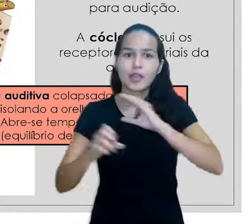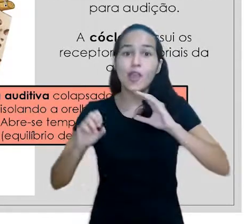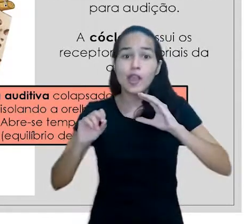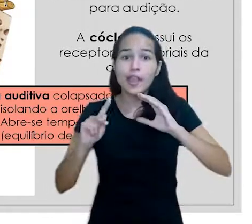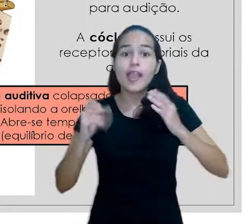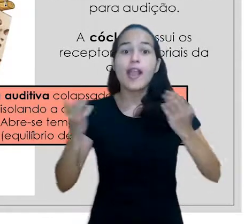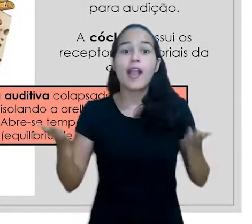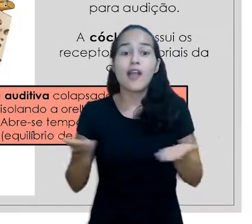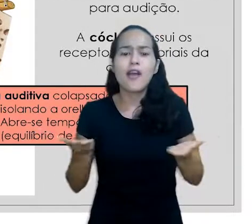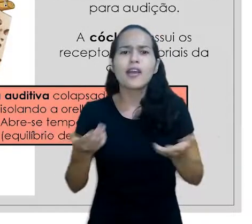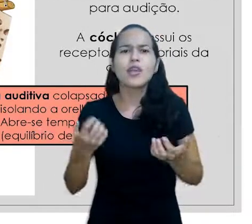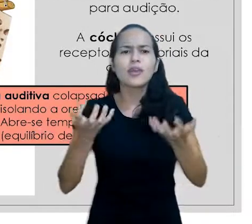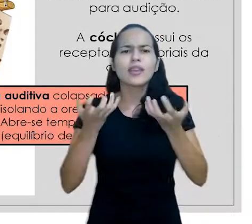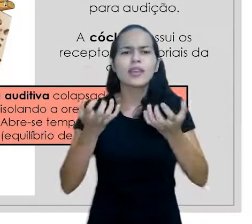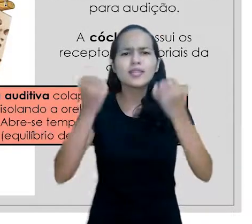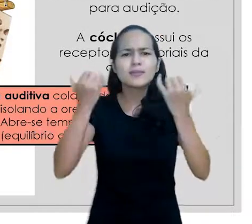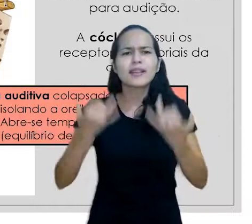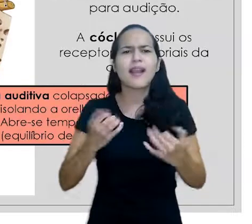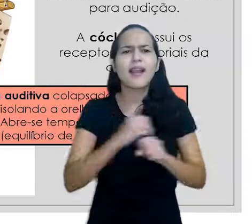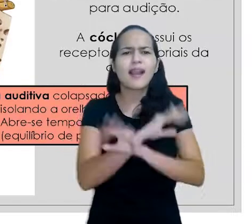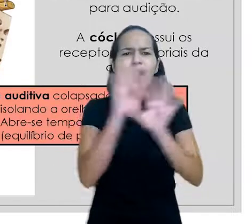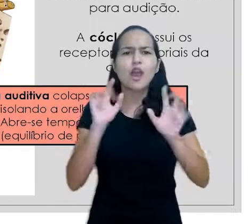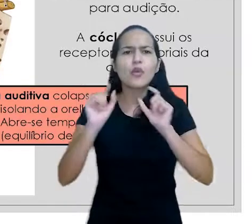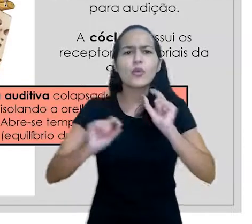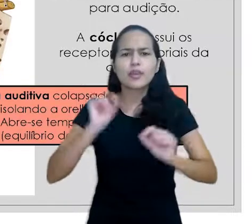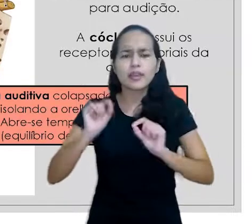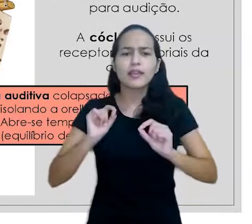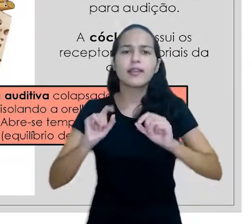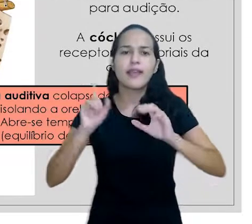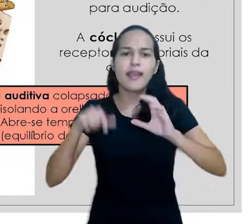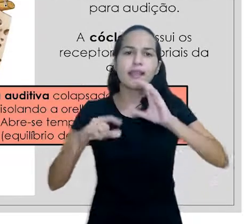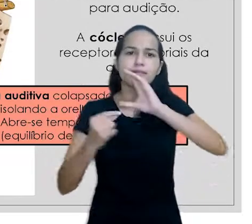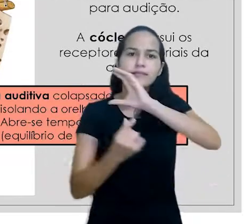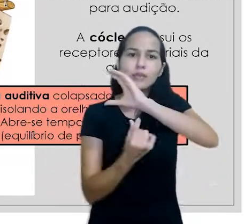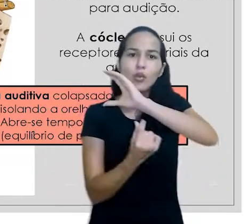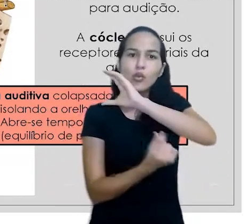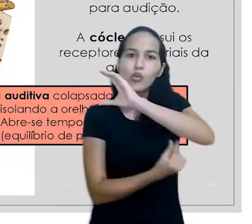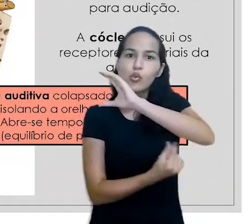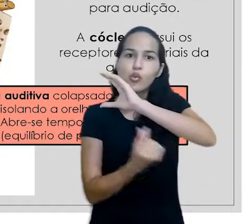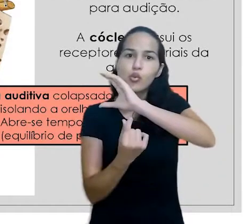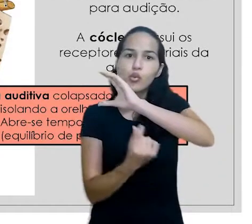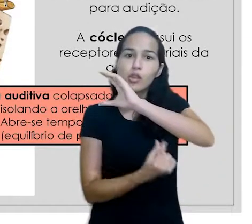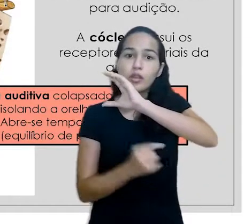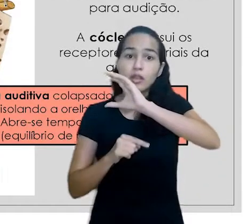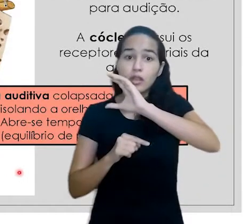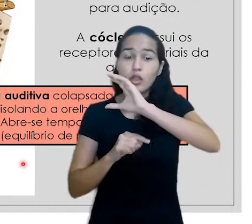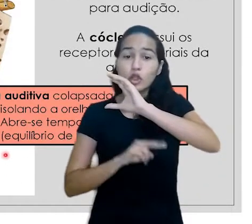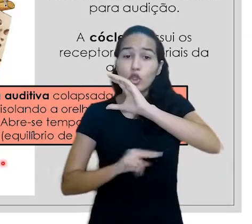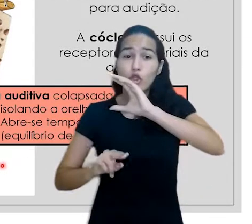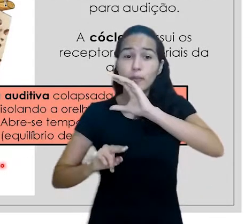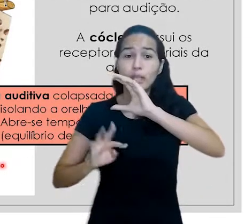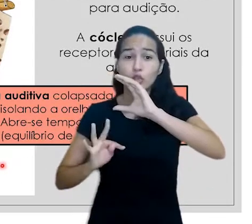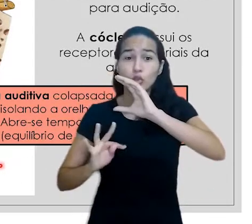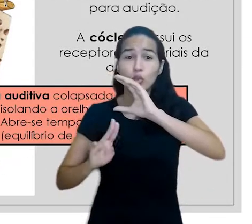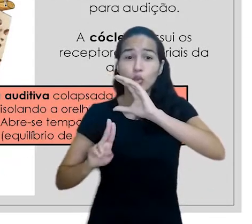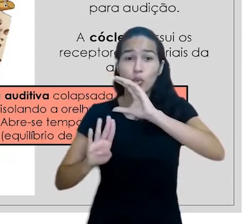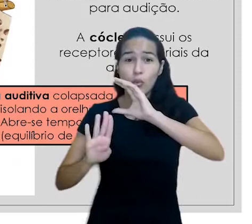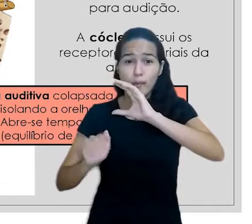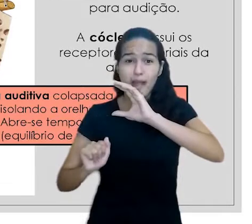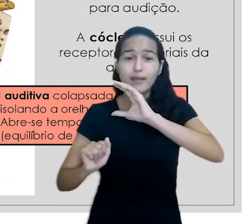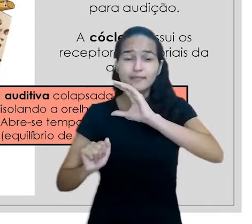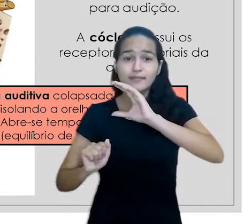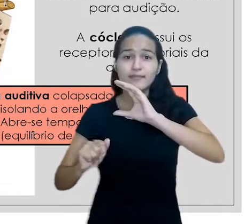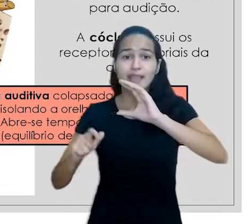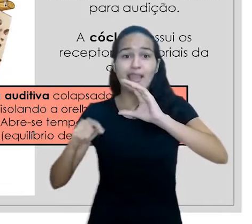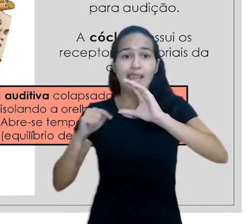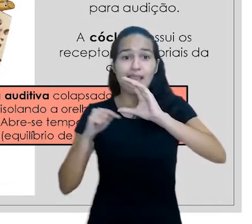da tuba auditiva. Essa tuba ela é uma comunicação entre a orelha média e a faringe. Lá na faringe nós